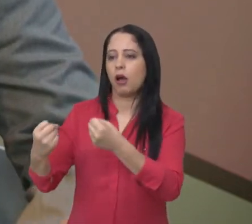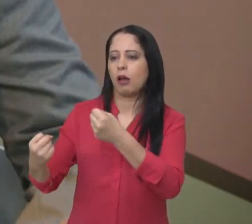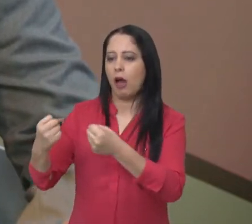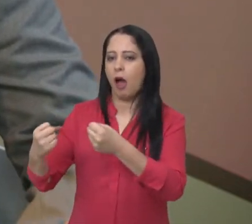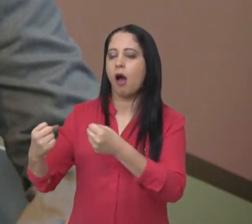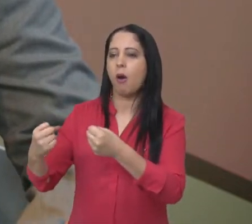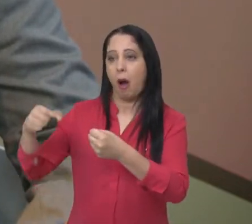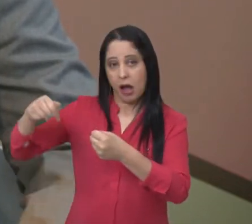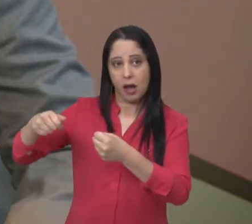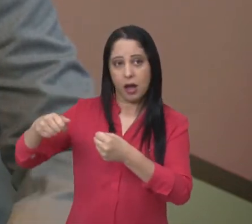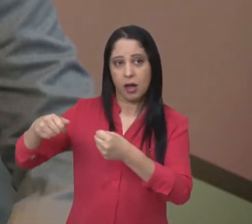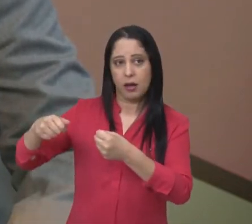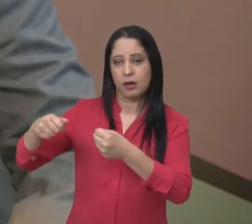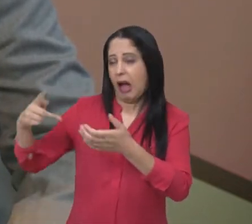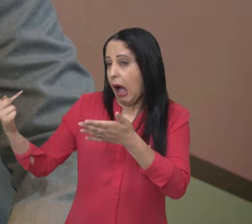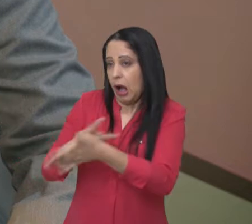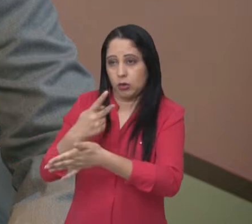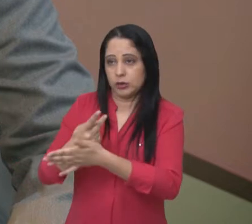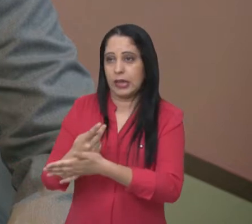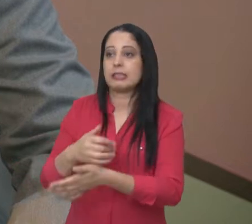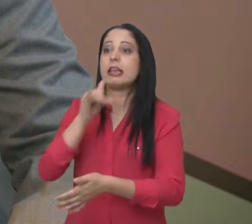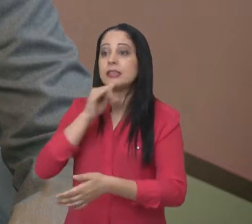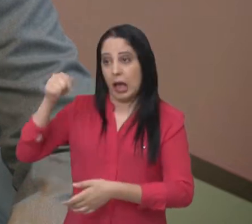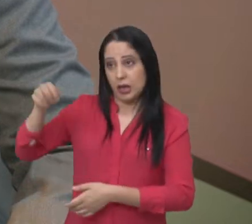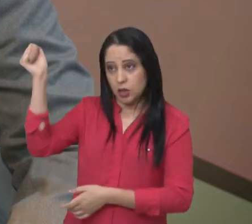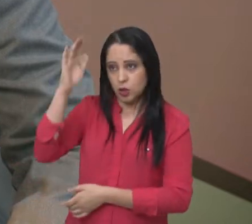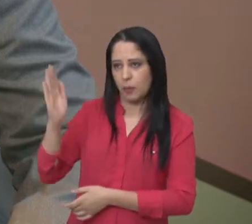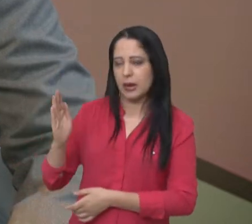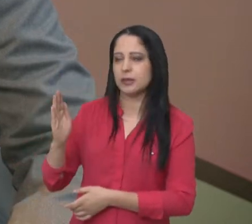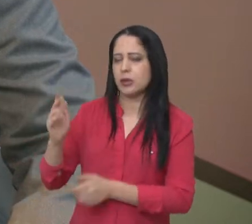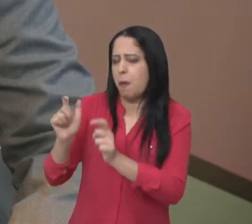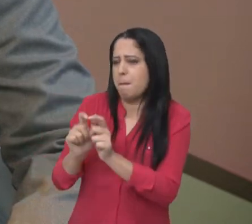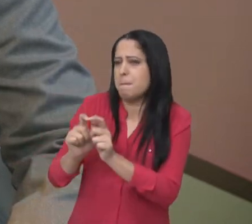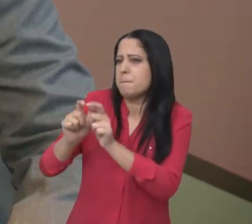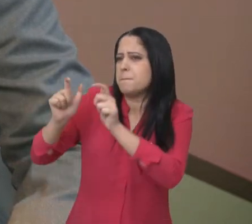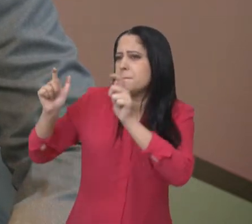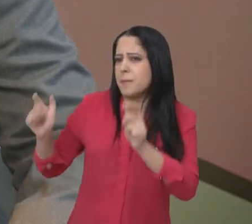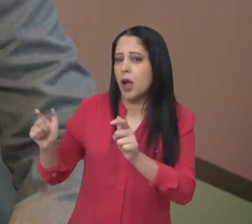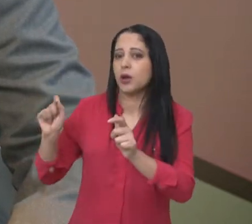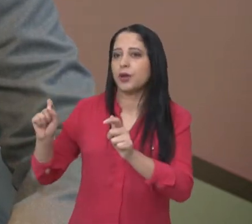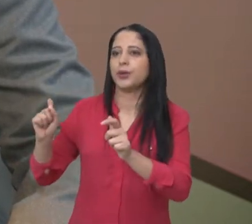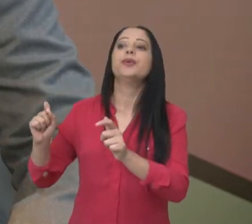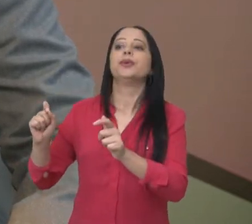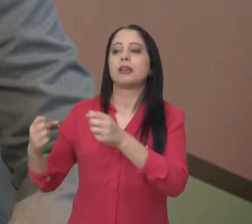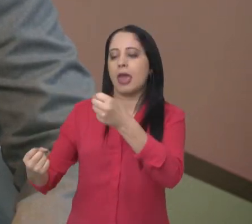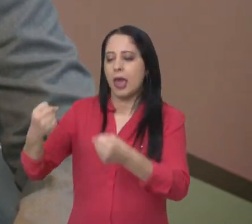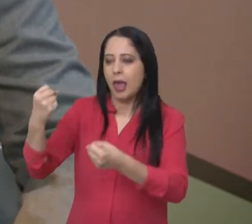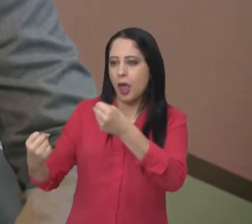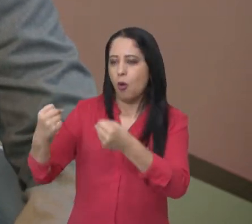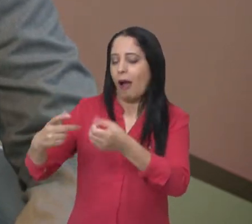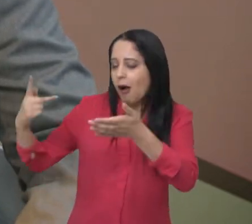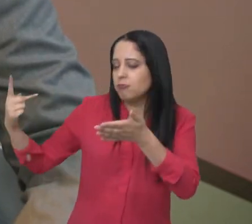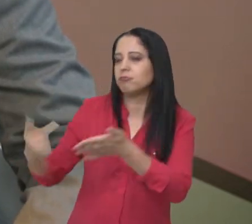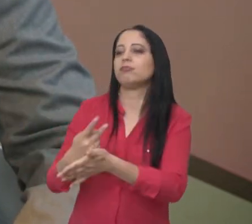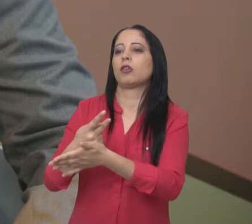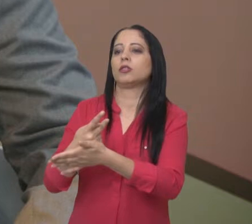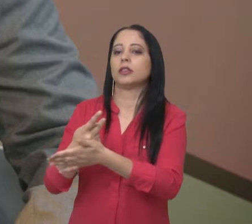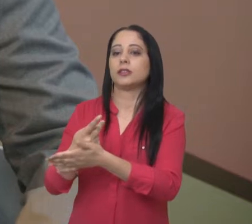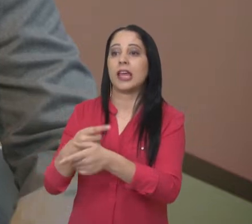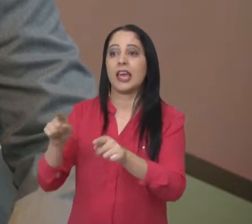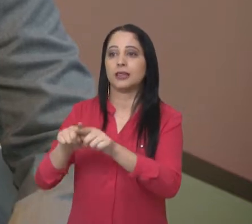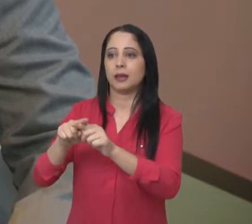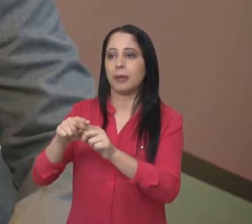No nosso país, as duas principais causas de fratura na coluna são os acidentes automobilísticos e as quedas de